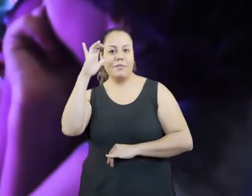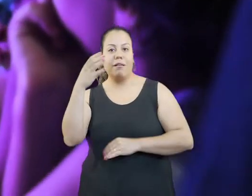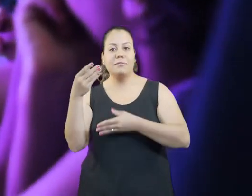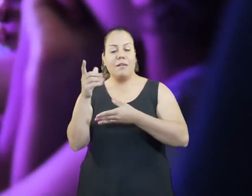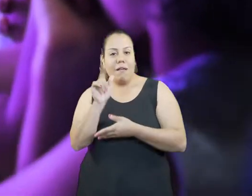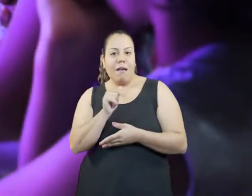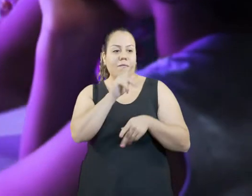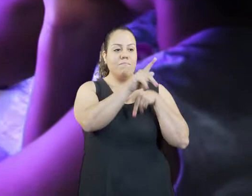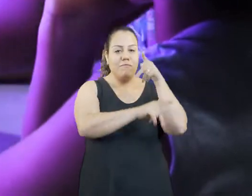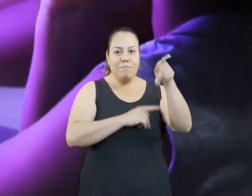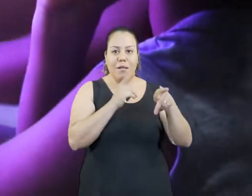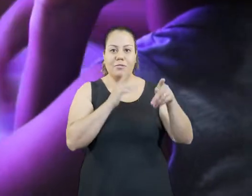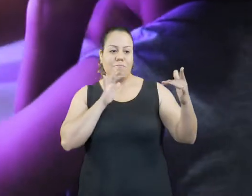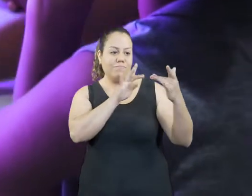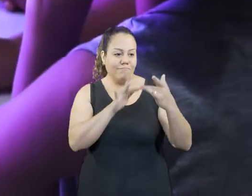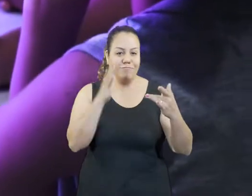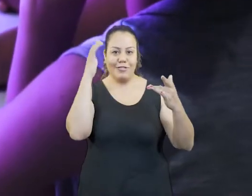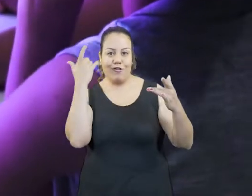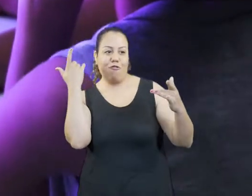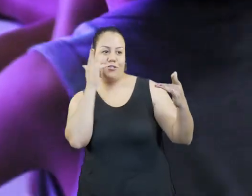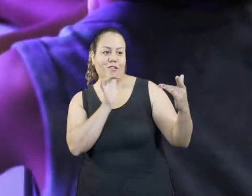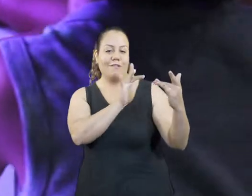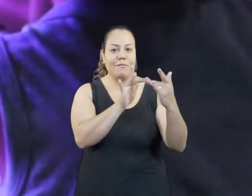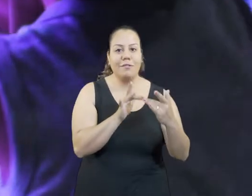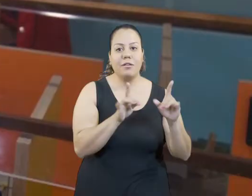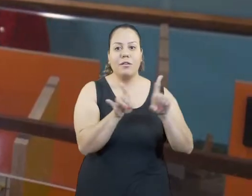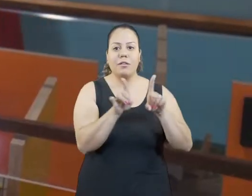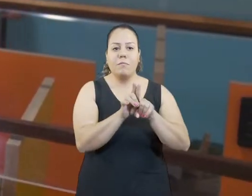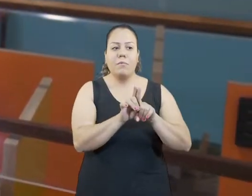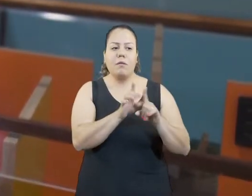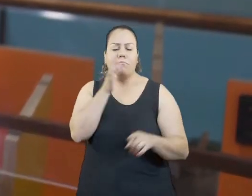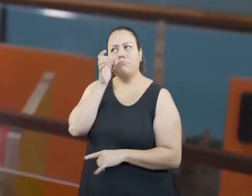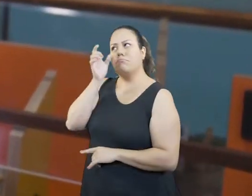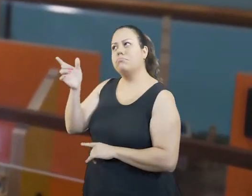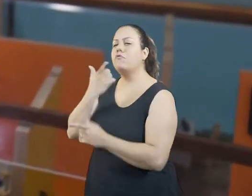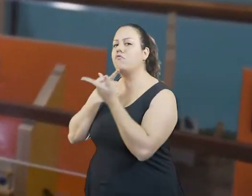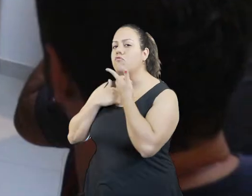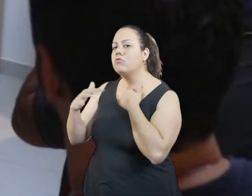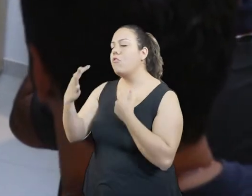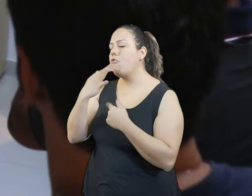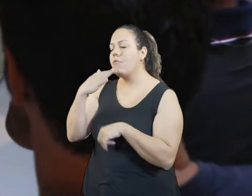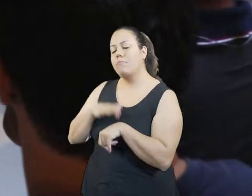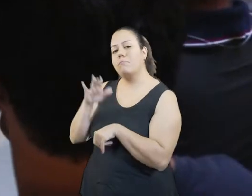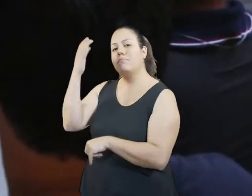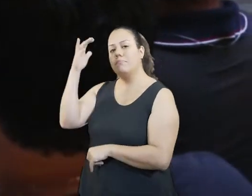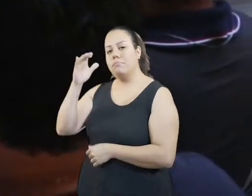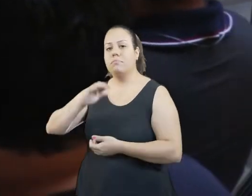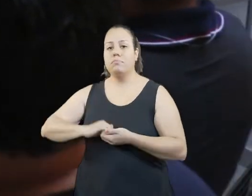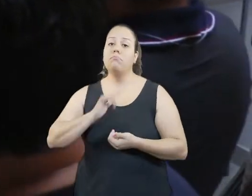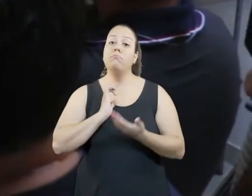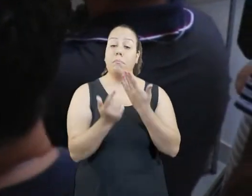mais palpável para poder atingir a população e trazer pelo menos um interesse, uma vontade de conhecer mais sobre a ciência. Tem esse